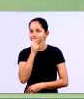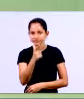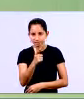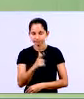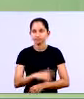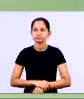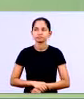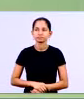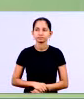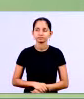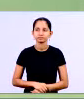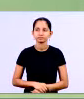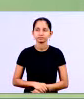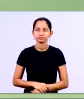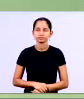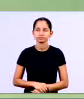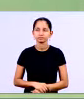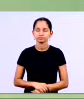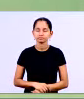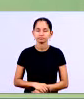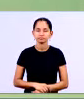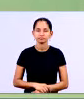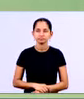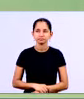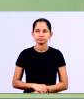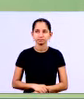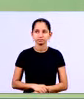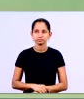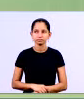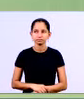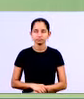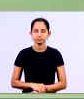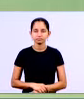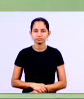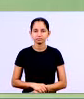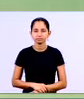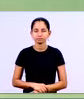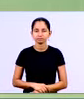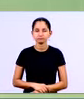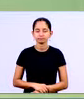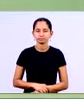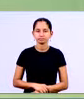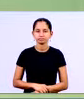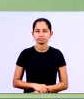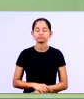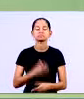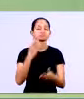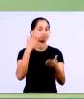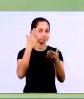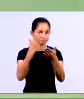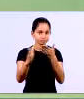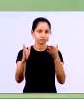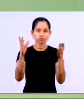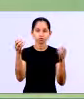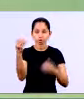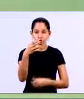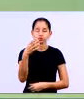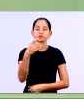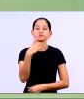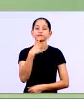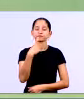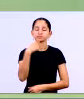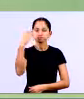escuro, vamos mudar o pincel. Então, enxague. Perdeu na forma risotônica